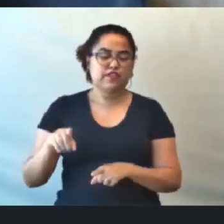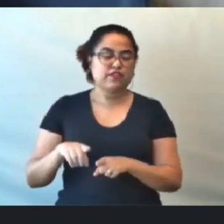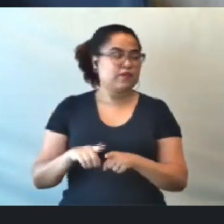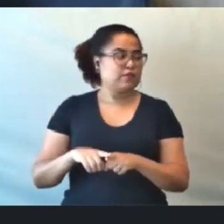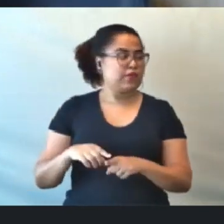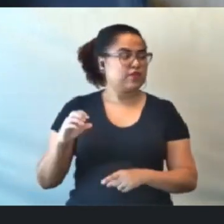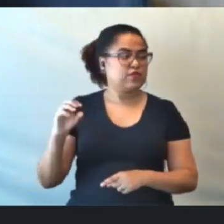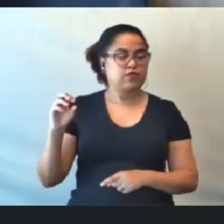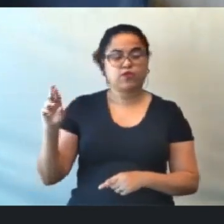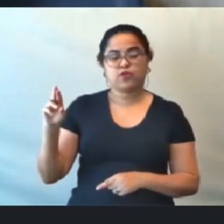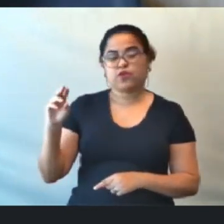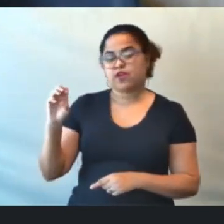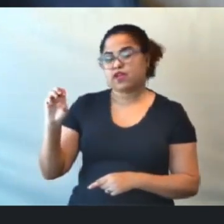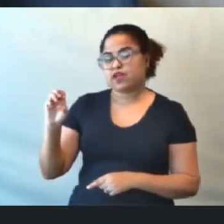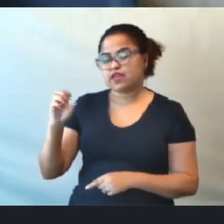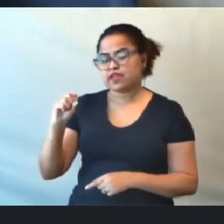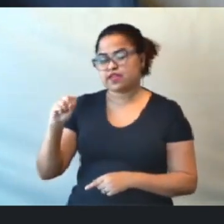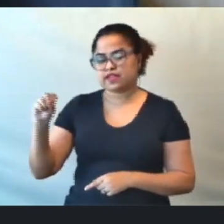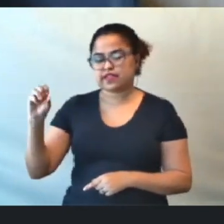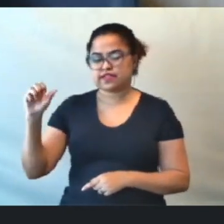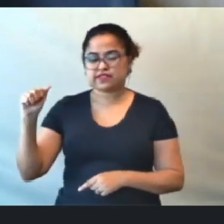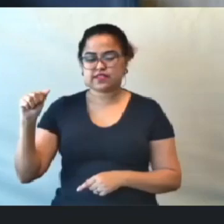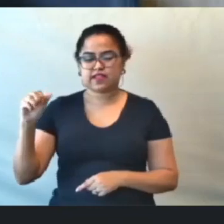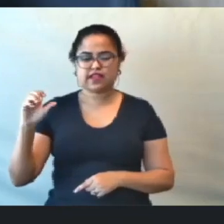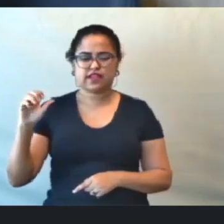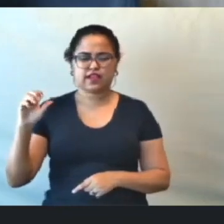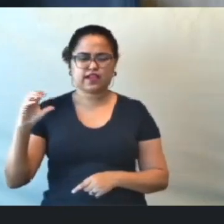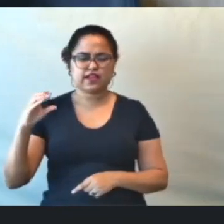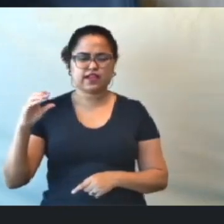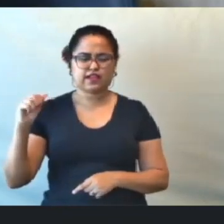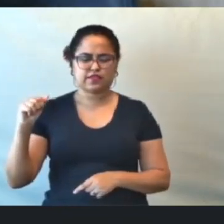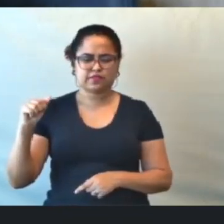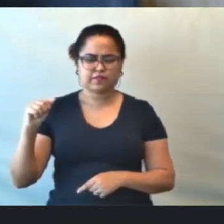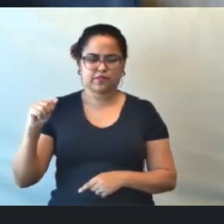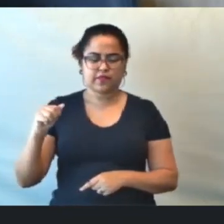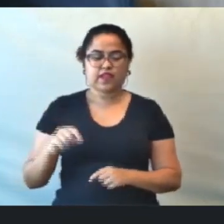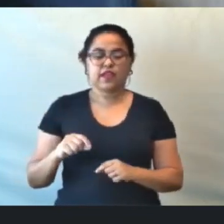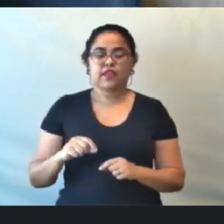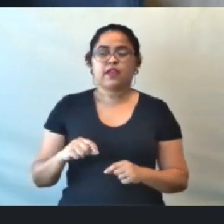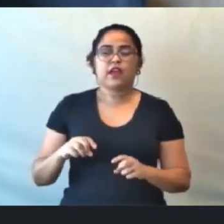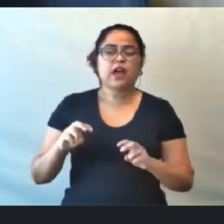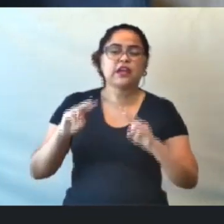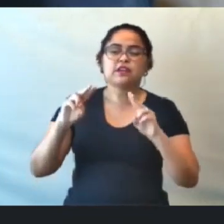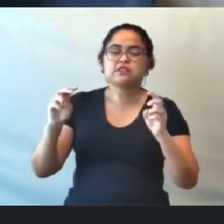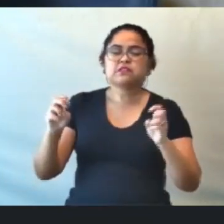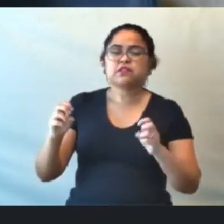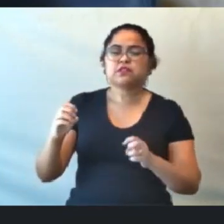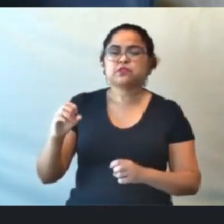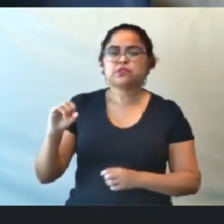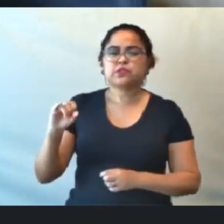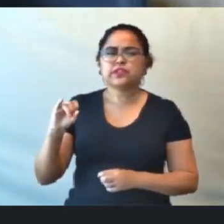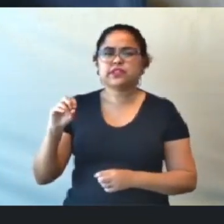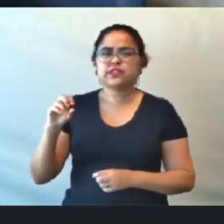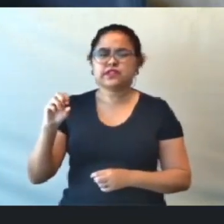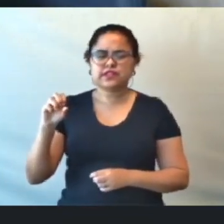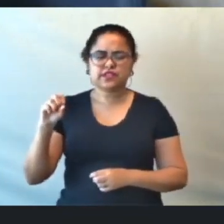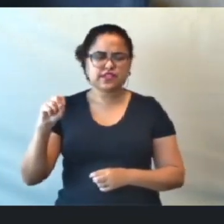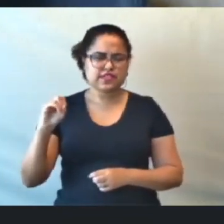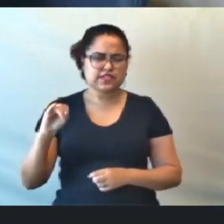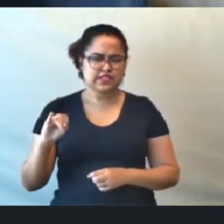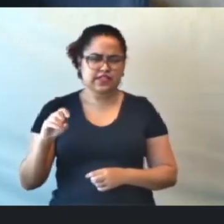do Enzilimp é uma discussão, uma conclusão